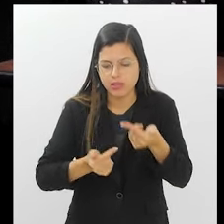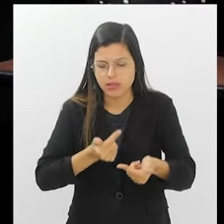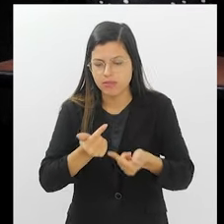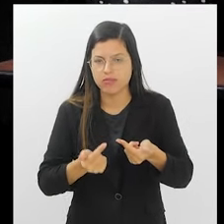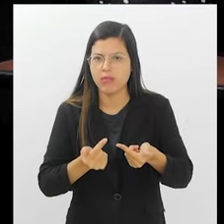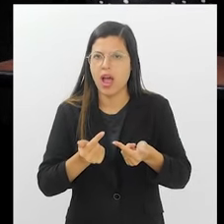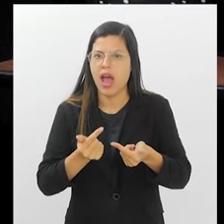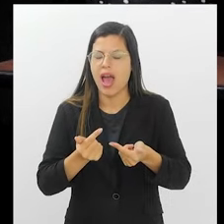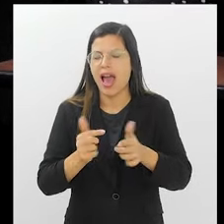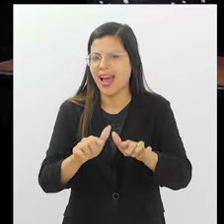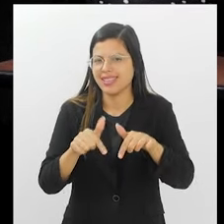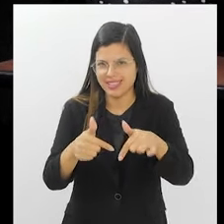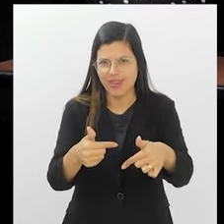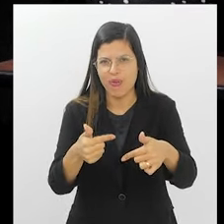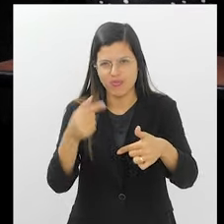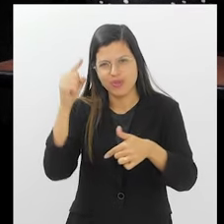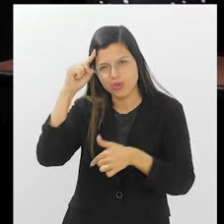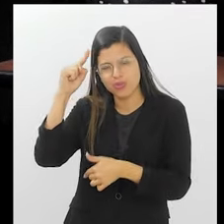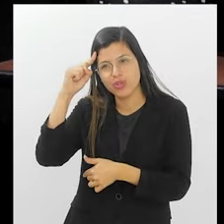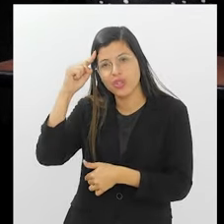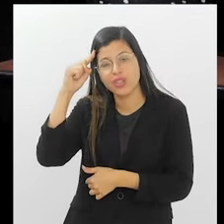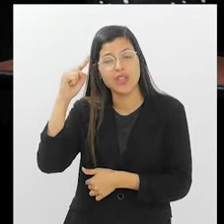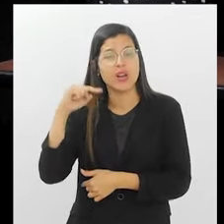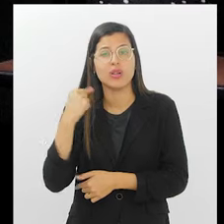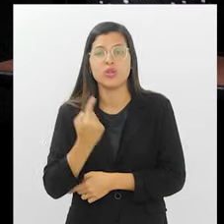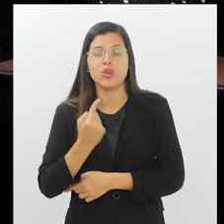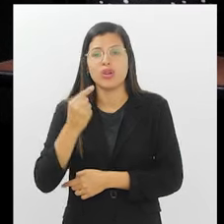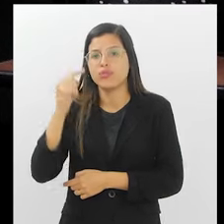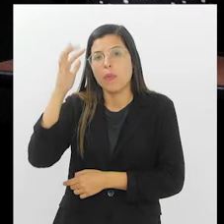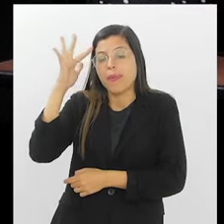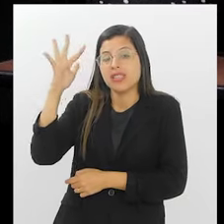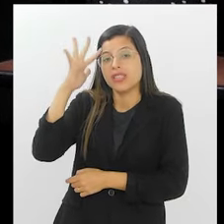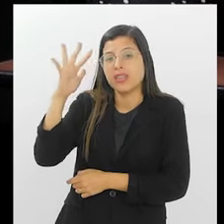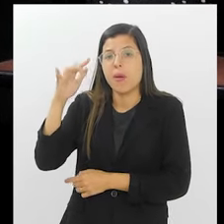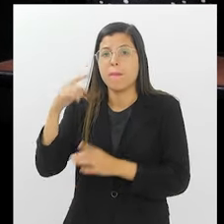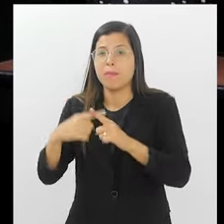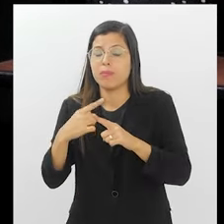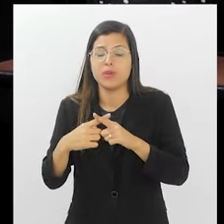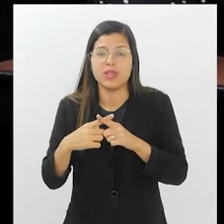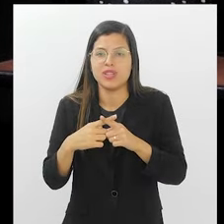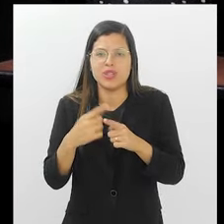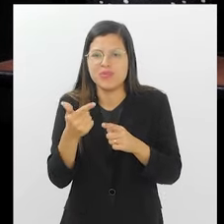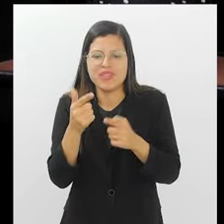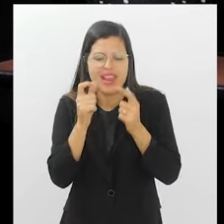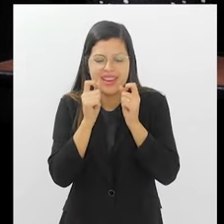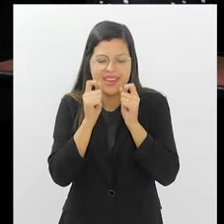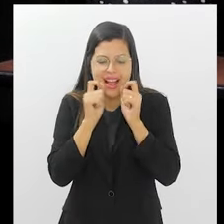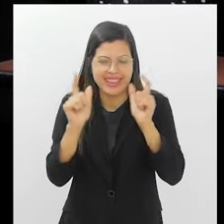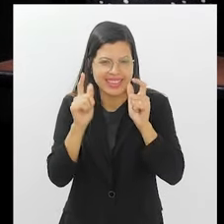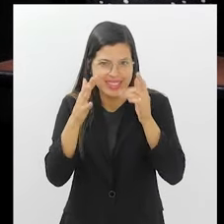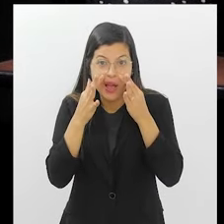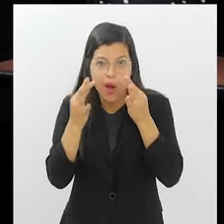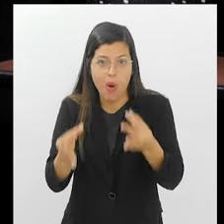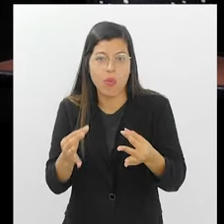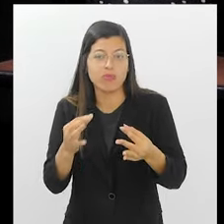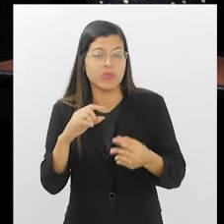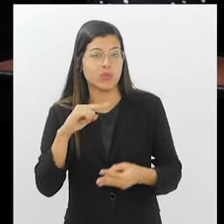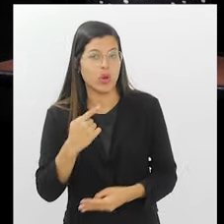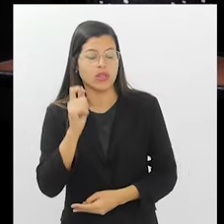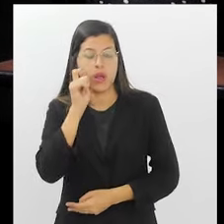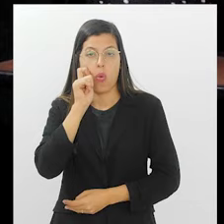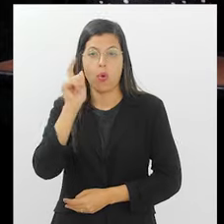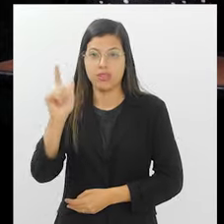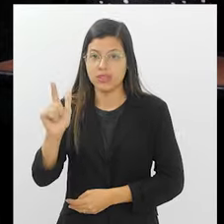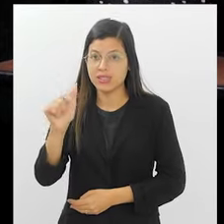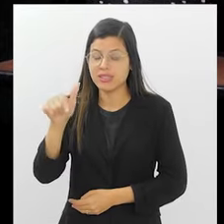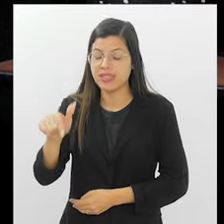dia. Nós não imaginamos, porque a gente não presta atenção no que a gente faz. Você acorda e, até sair de casa,